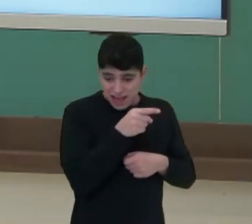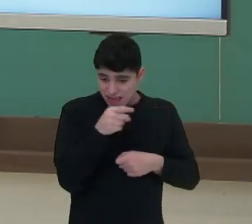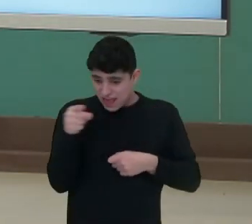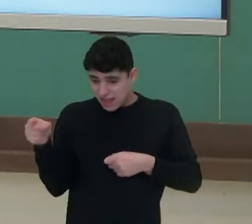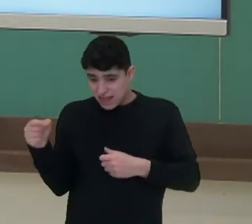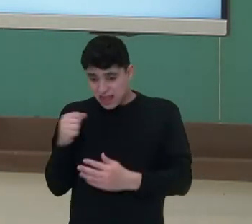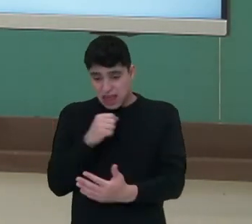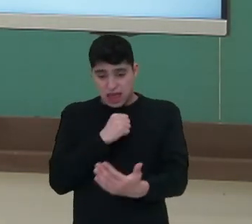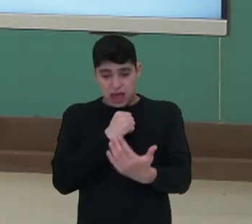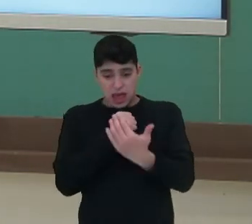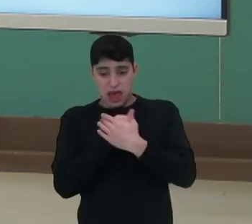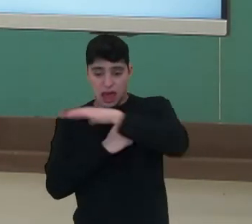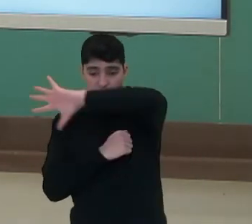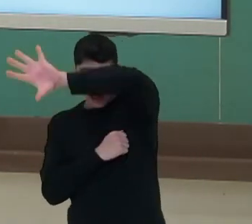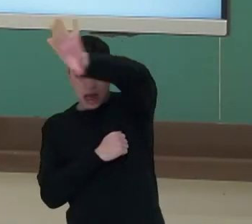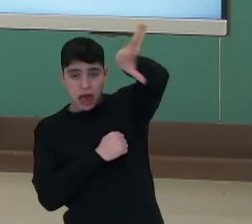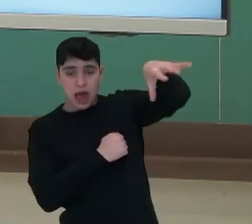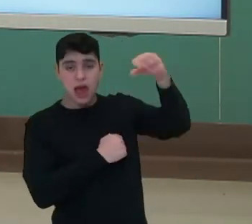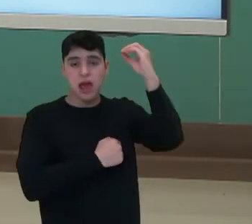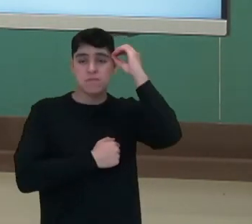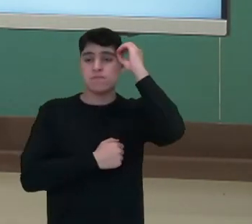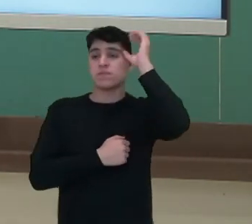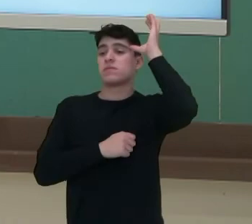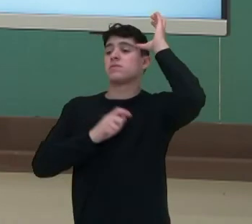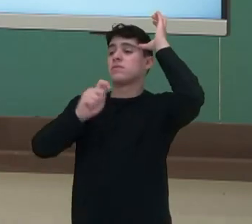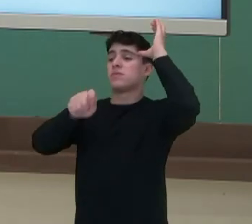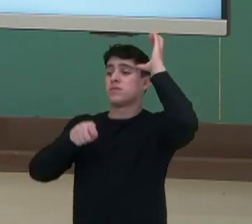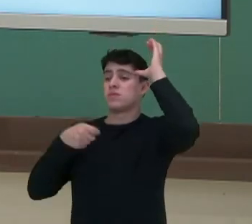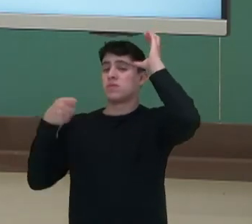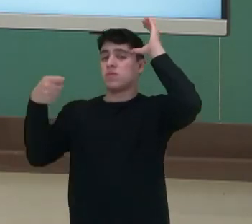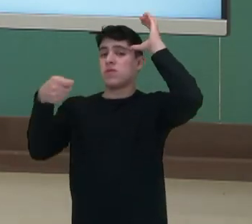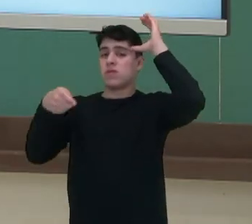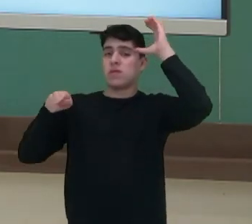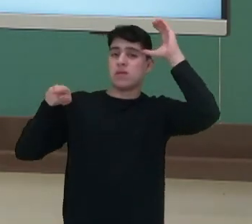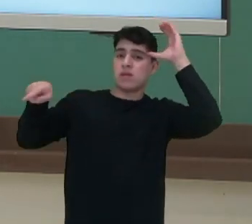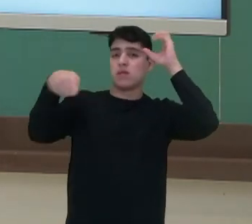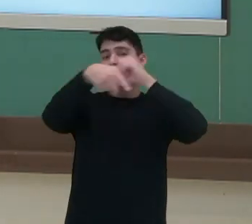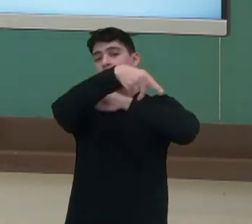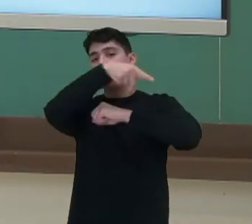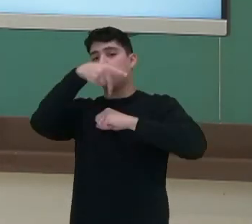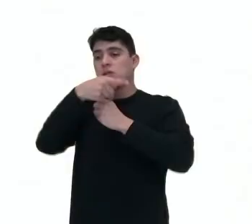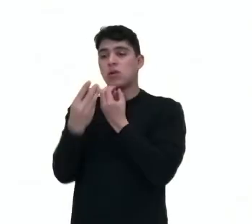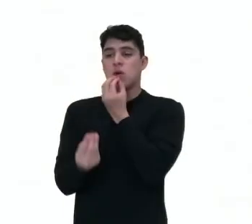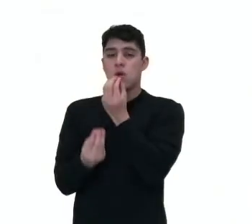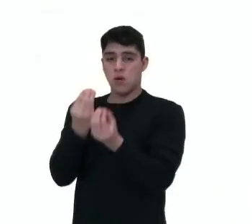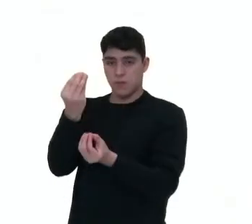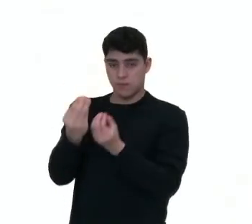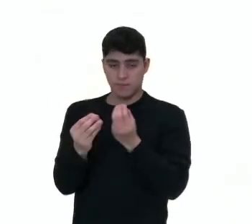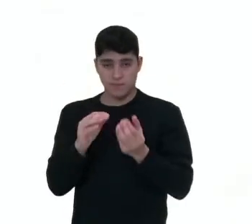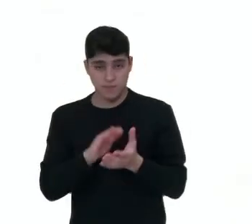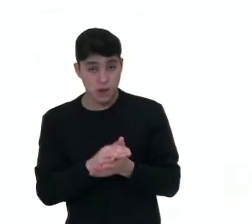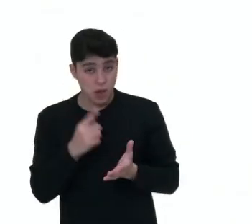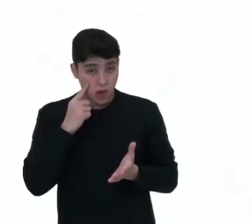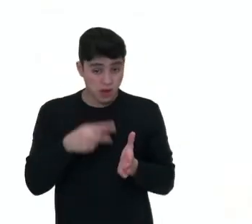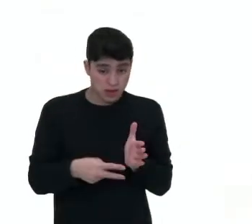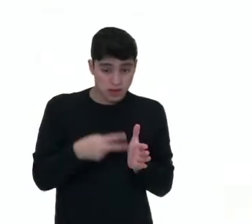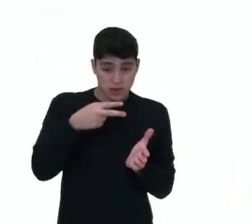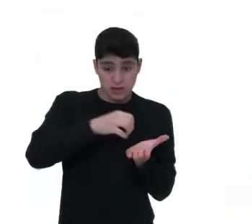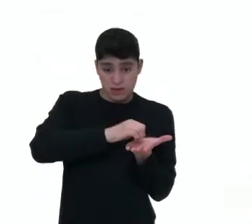as condições aí de desenvolvimento dos países, tá bom? Muito bem. Vamos para a nossa segunda atividade, então? Vamos